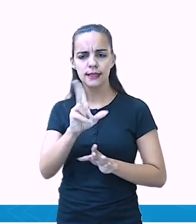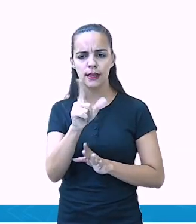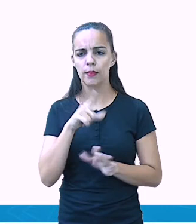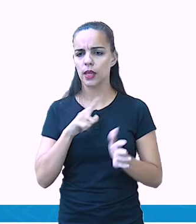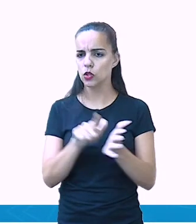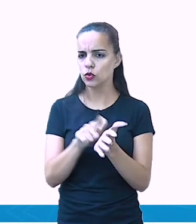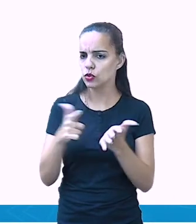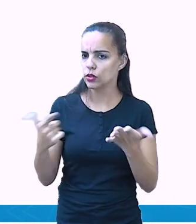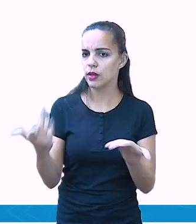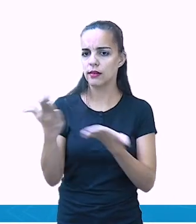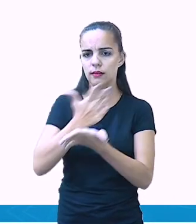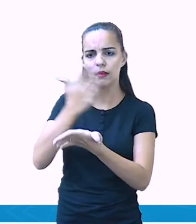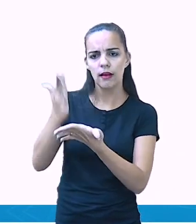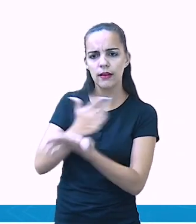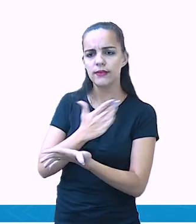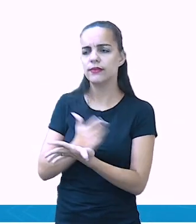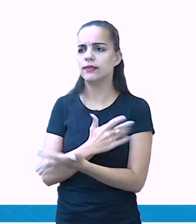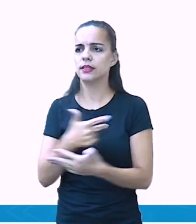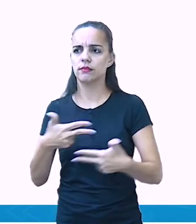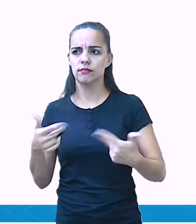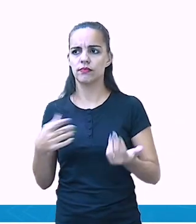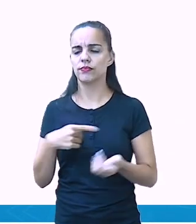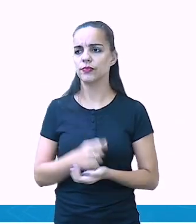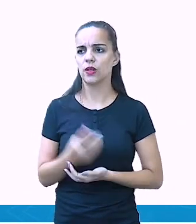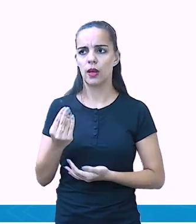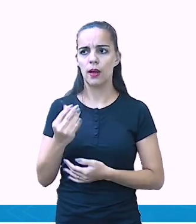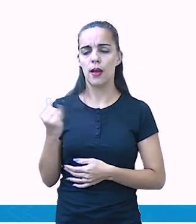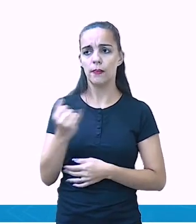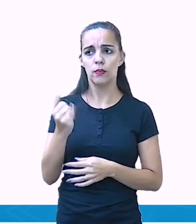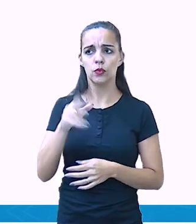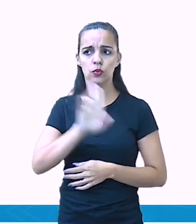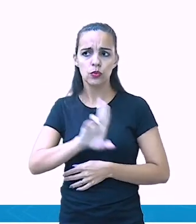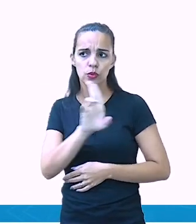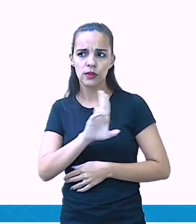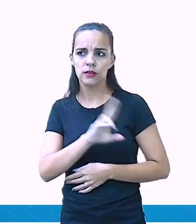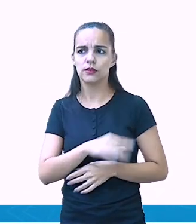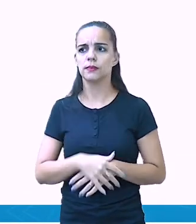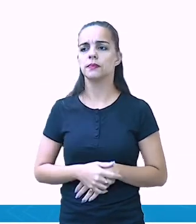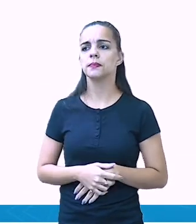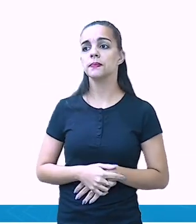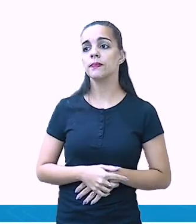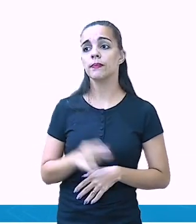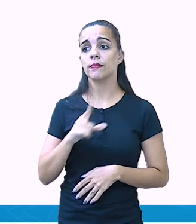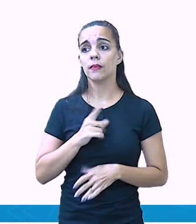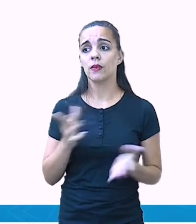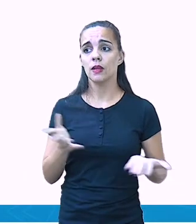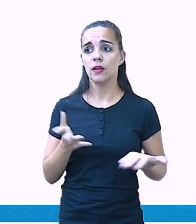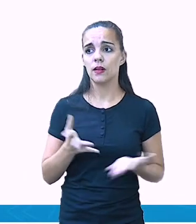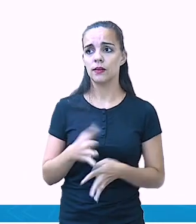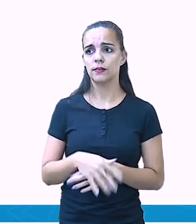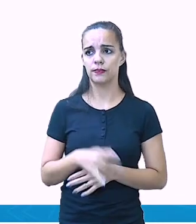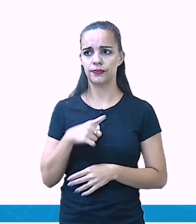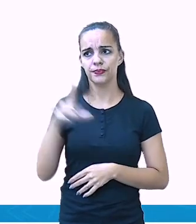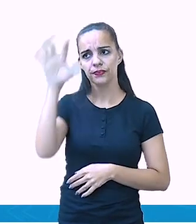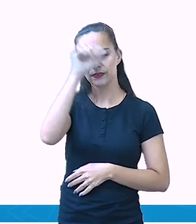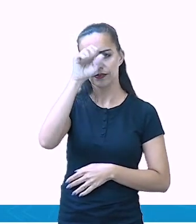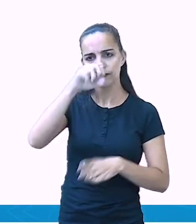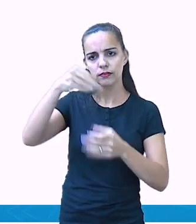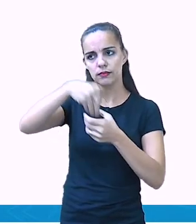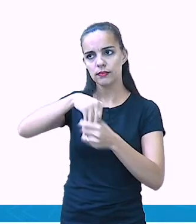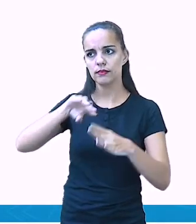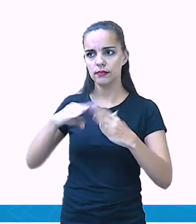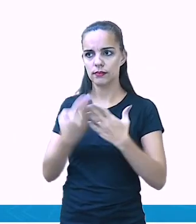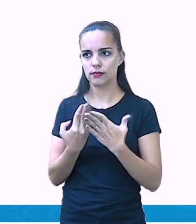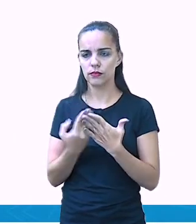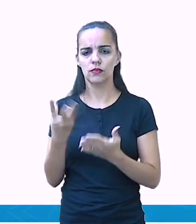e principalmente tem se usado muito em livros didáticos, em questões de aprendizado nas escolas. Isso é